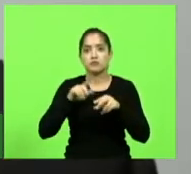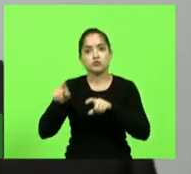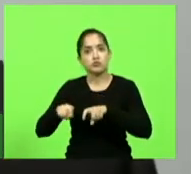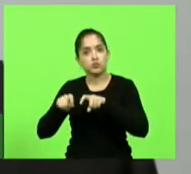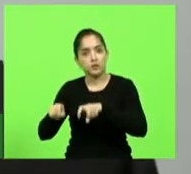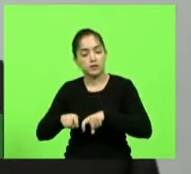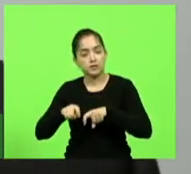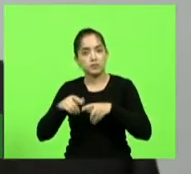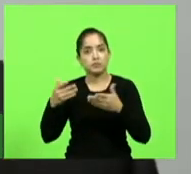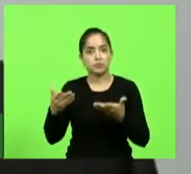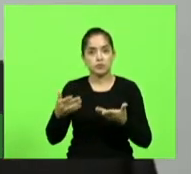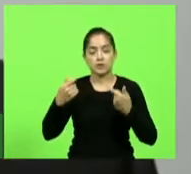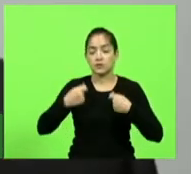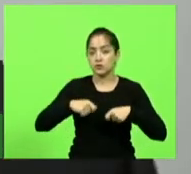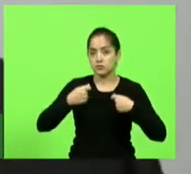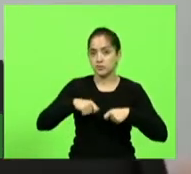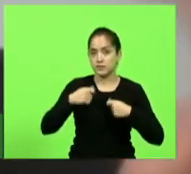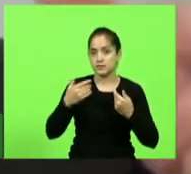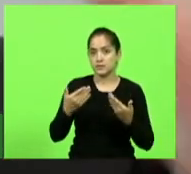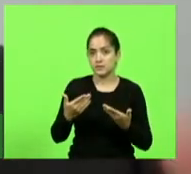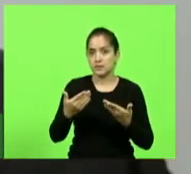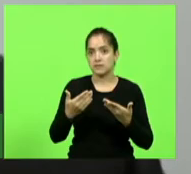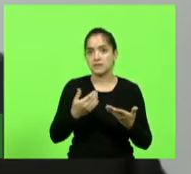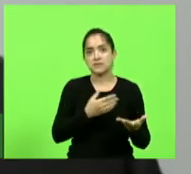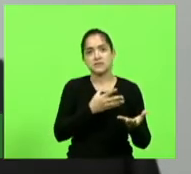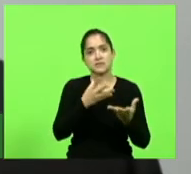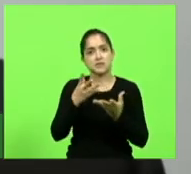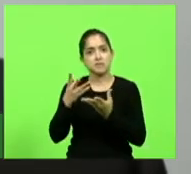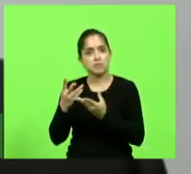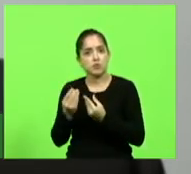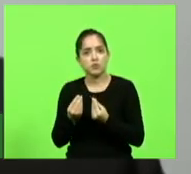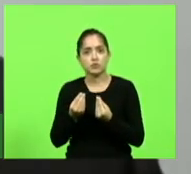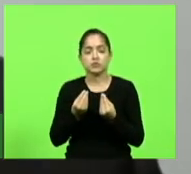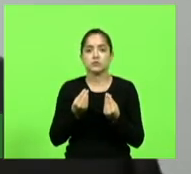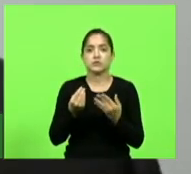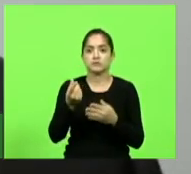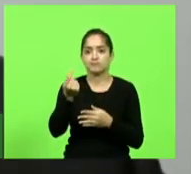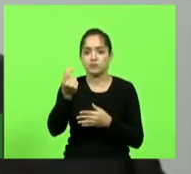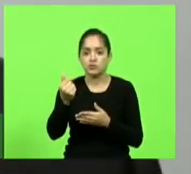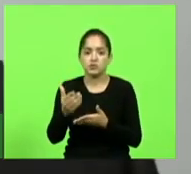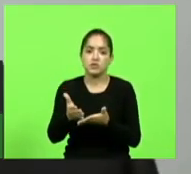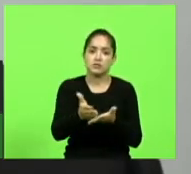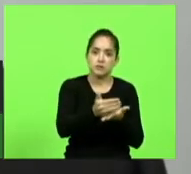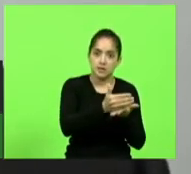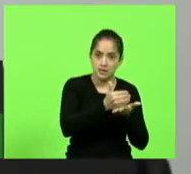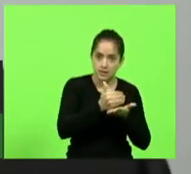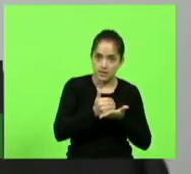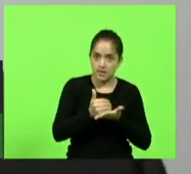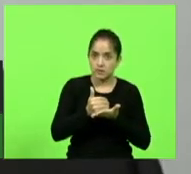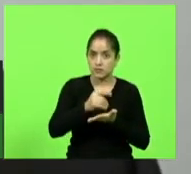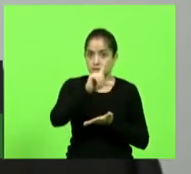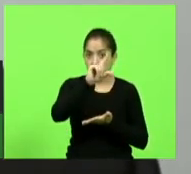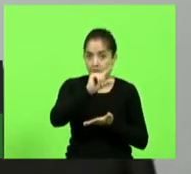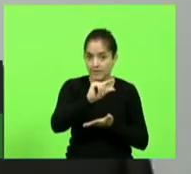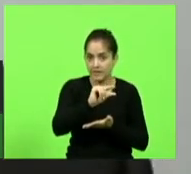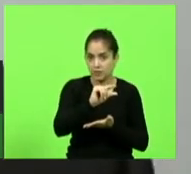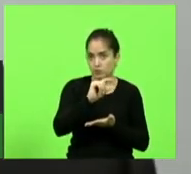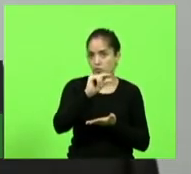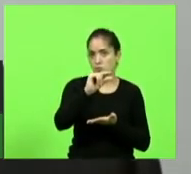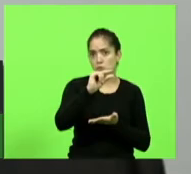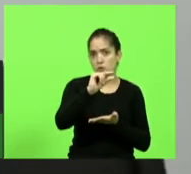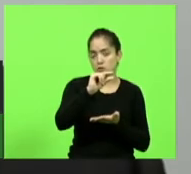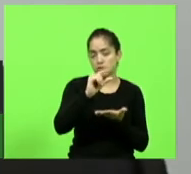gente precisa que isso aconteça. São milhões e milhões de lucro que a Casan tem. Então ela vai reduzir apenas um pouquinho do lucro